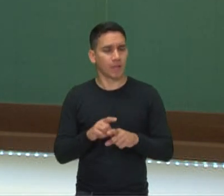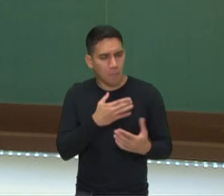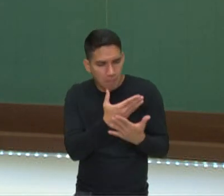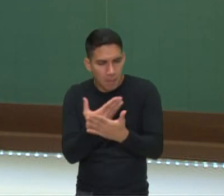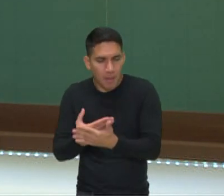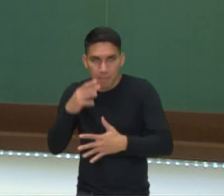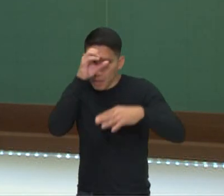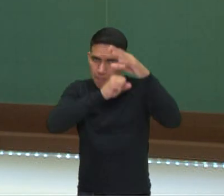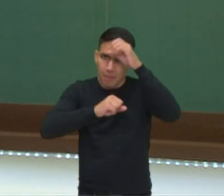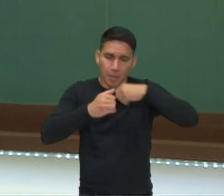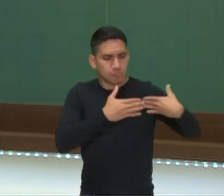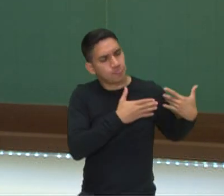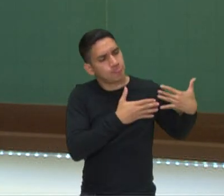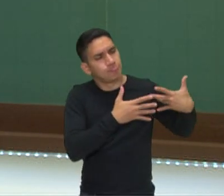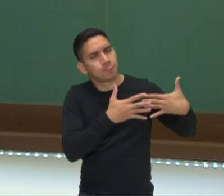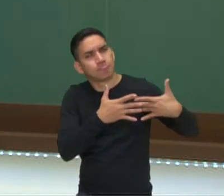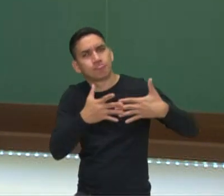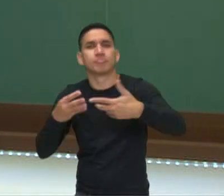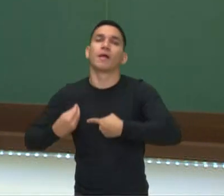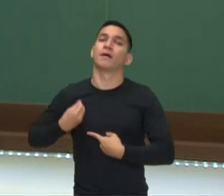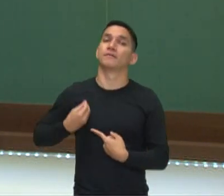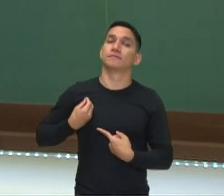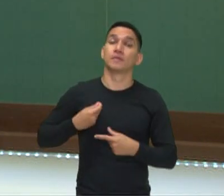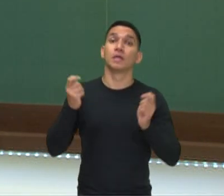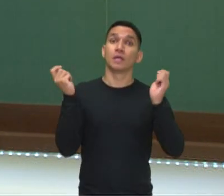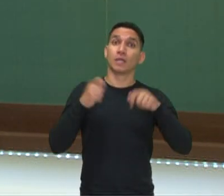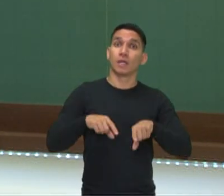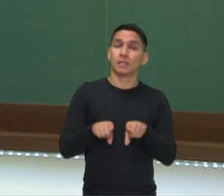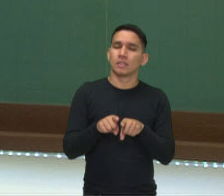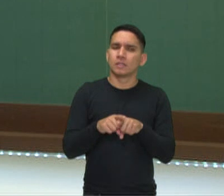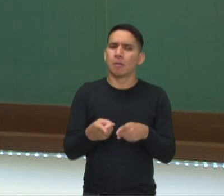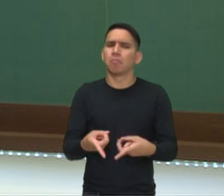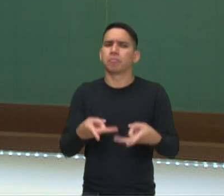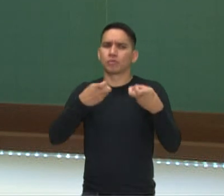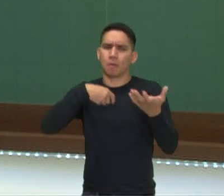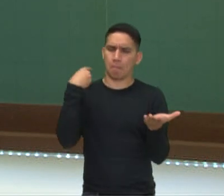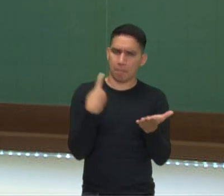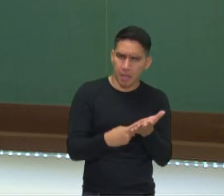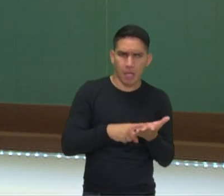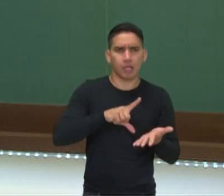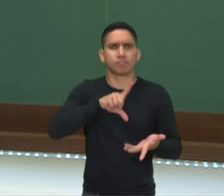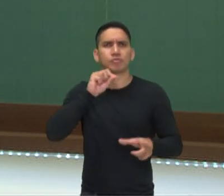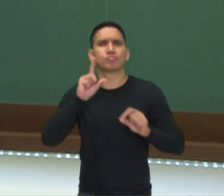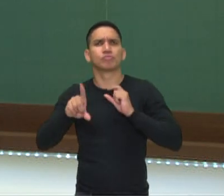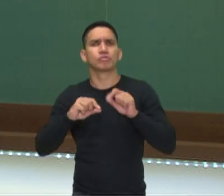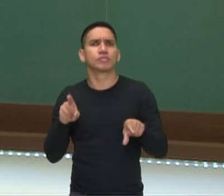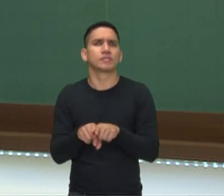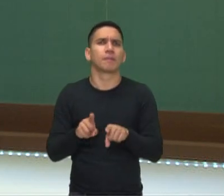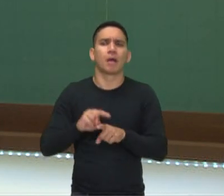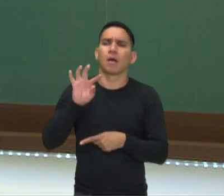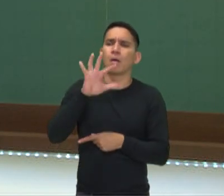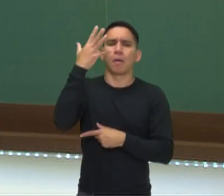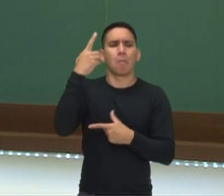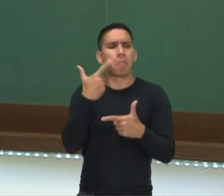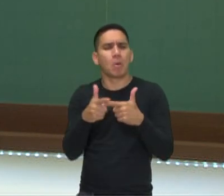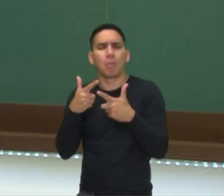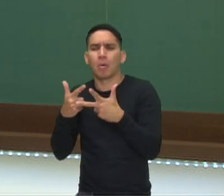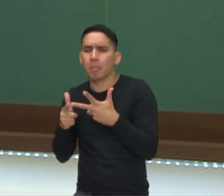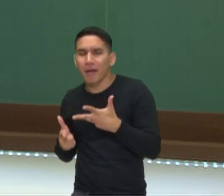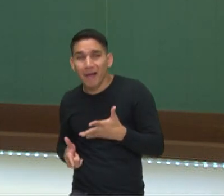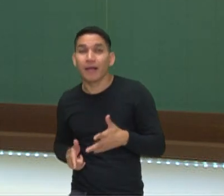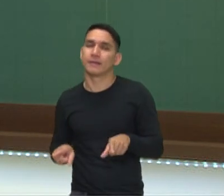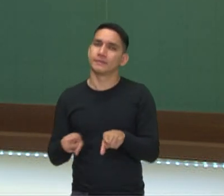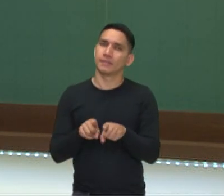aprender ao longo da vida e a capacidade de tomar decisões, resolver problemas e lidar com